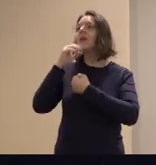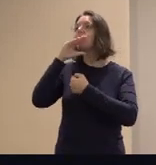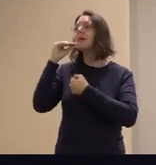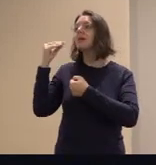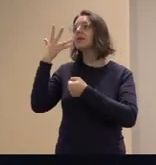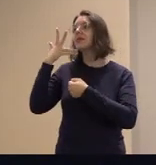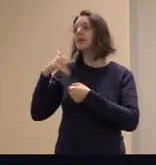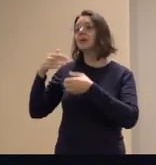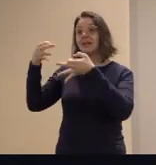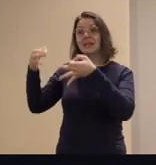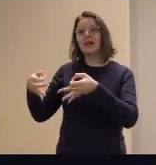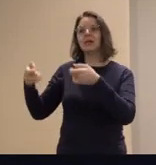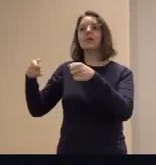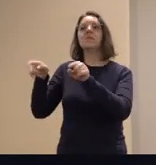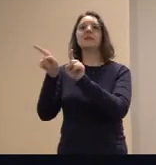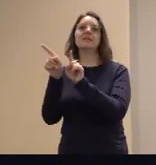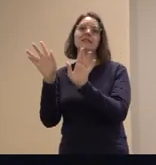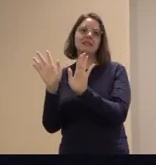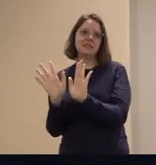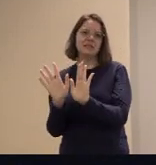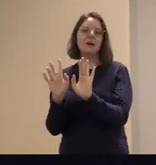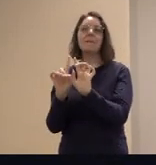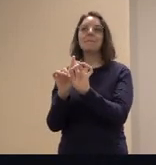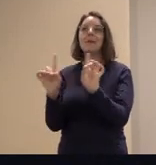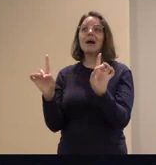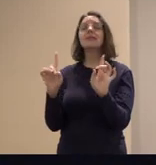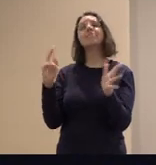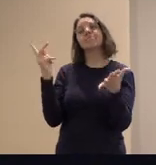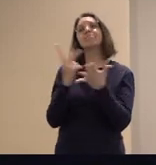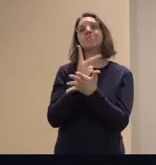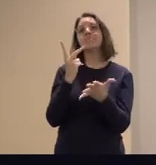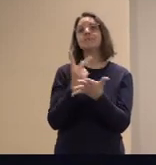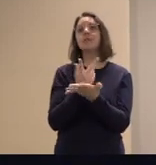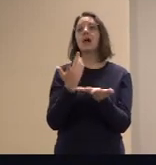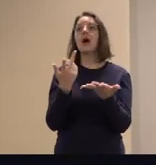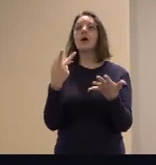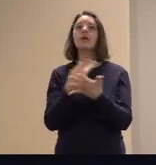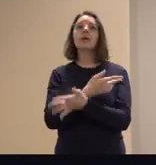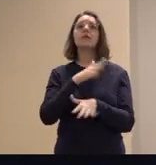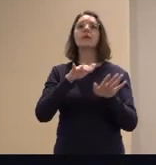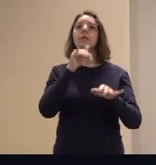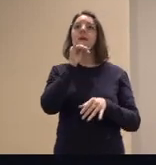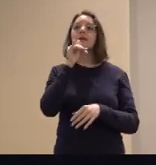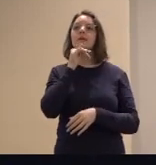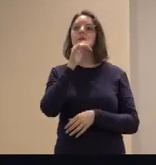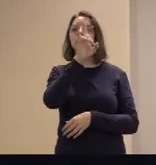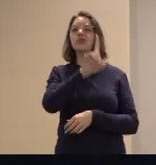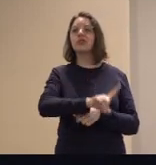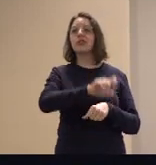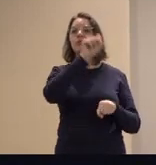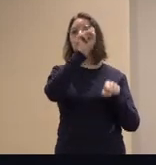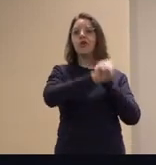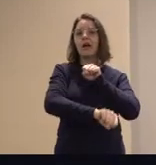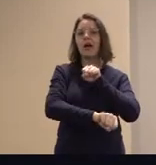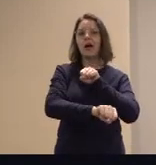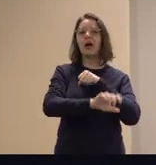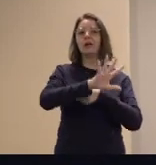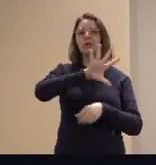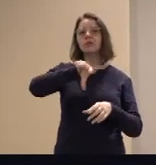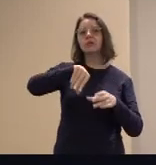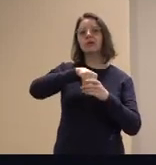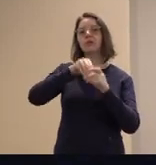precisasse. Mas a gente tem, e isso ocorre por muitas vezes por violação dos direitos dentro do seio